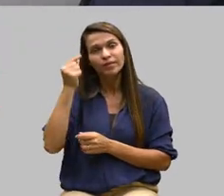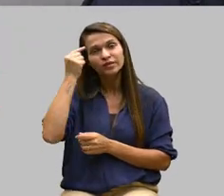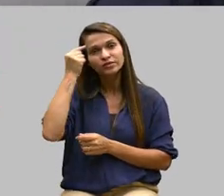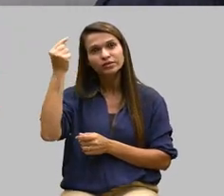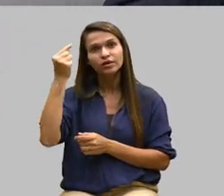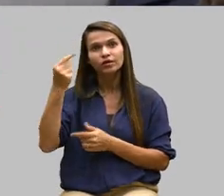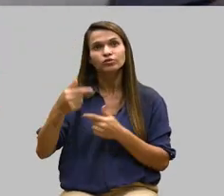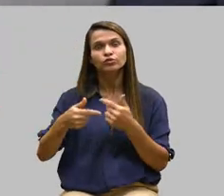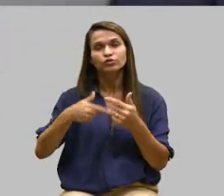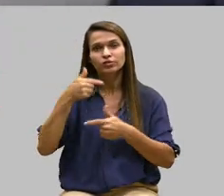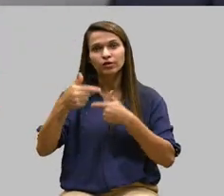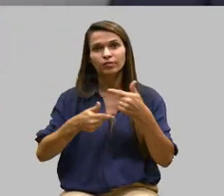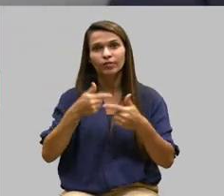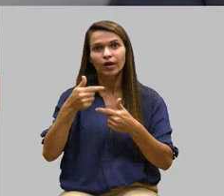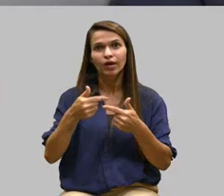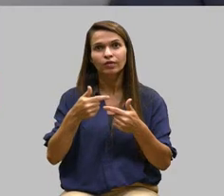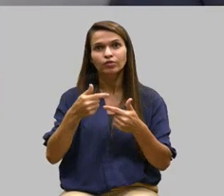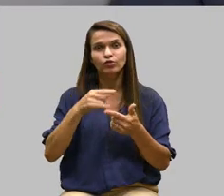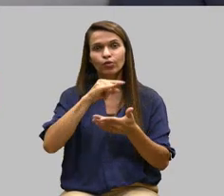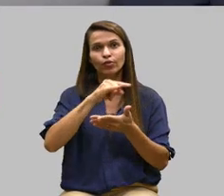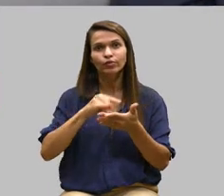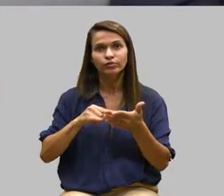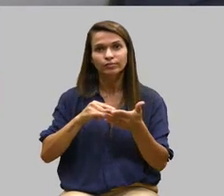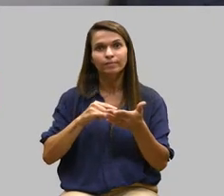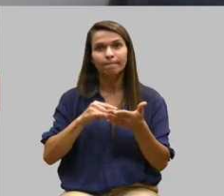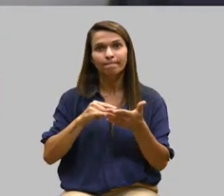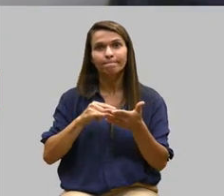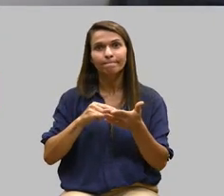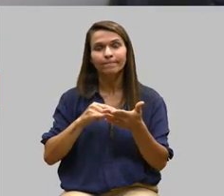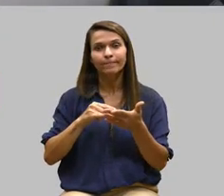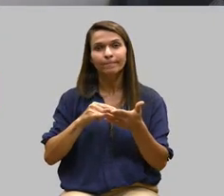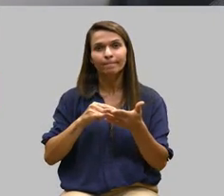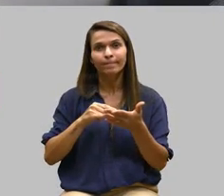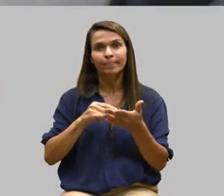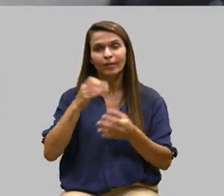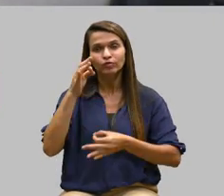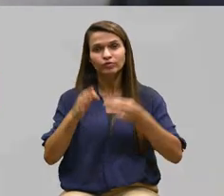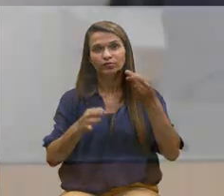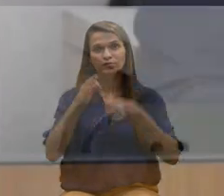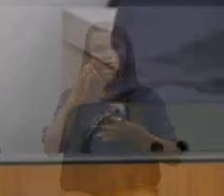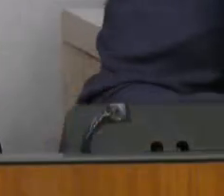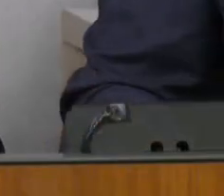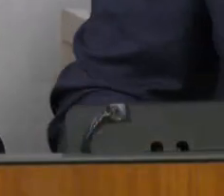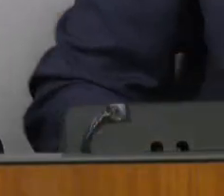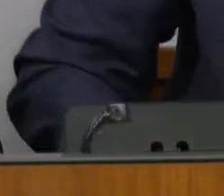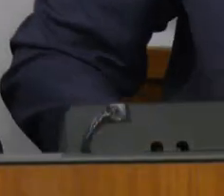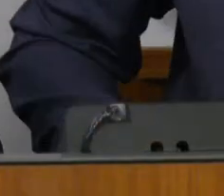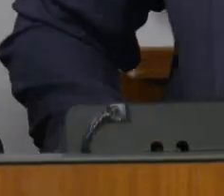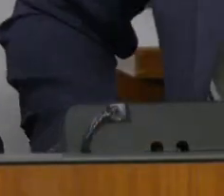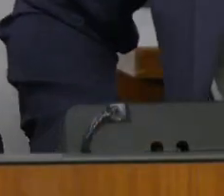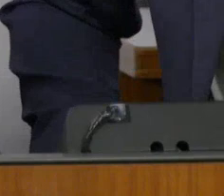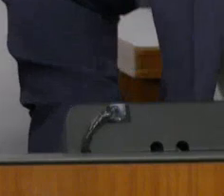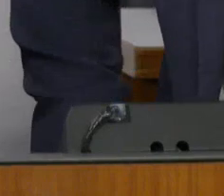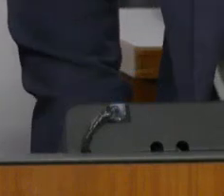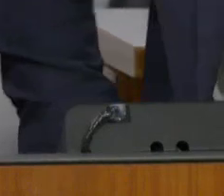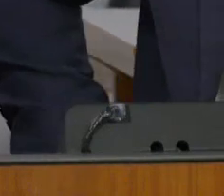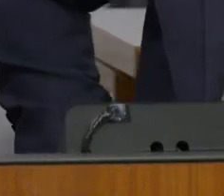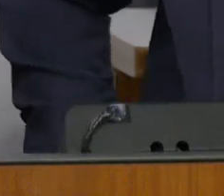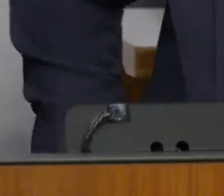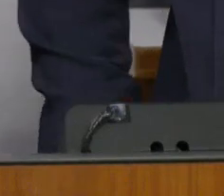desse povo o contrato prevê o trabalho na sede do Tribunal de Justiça de profissionais oriundos dessa entidade